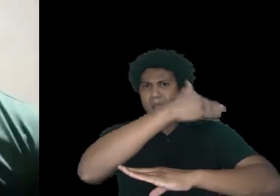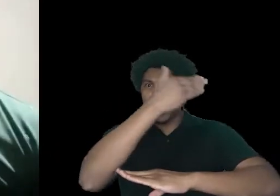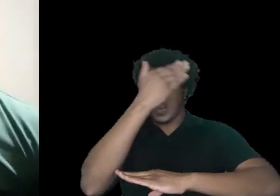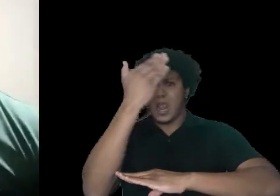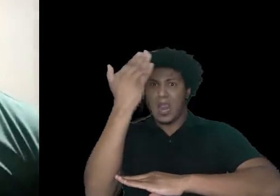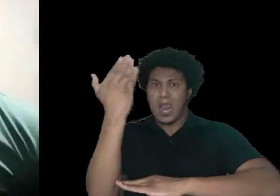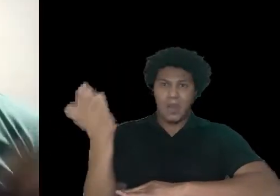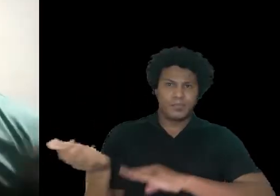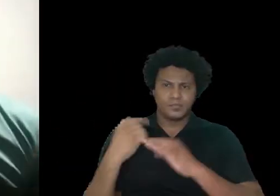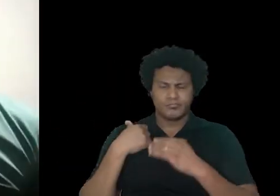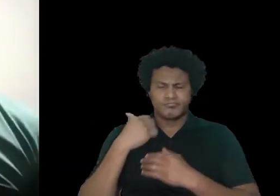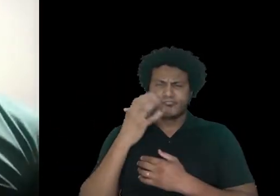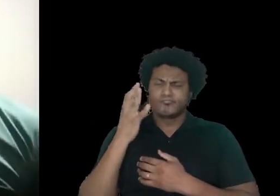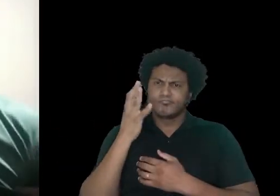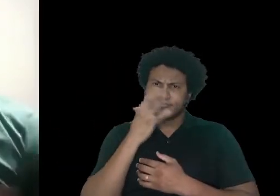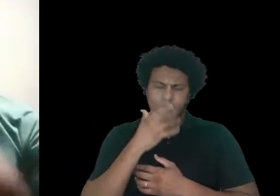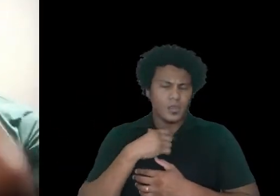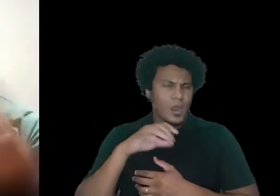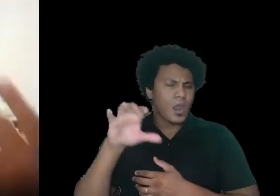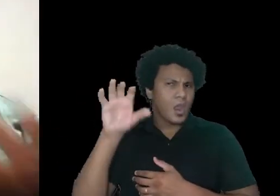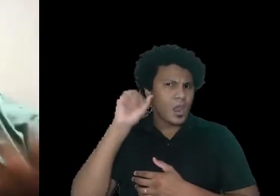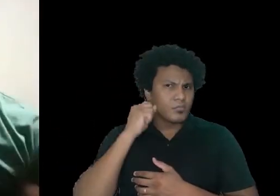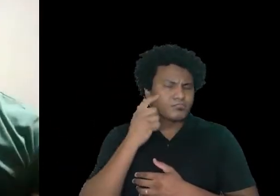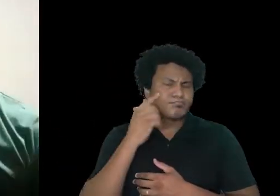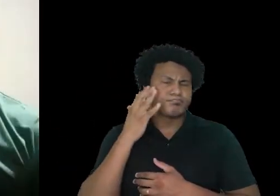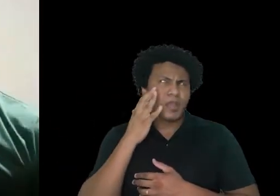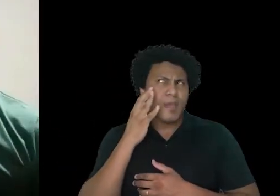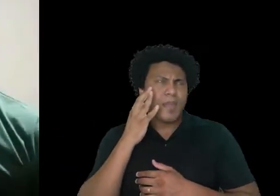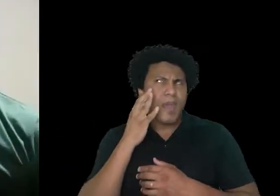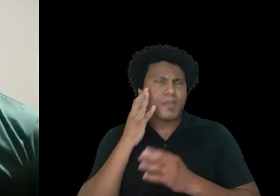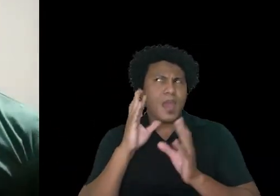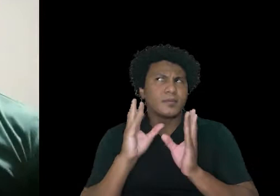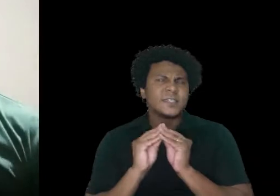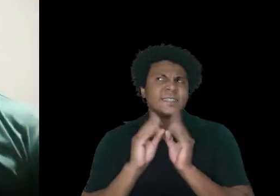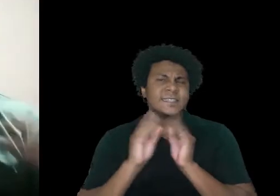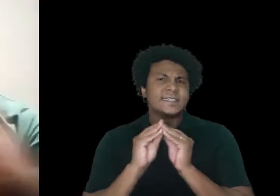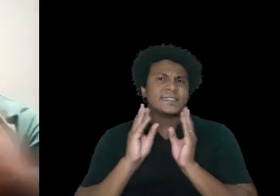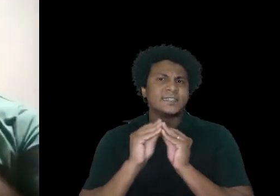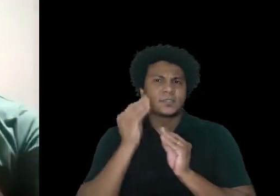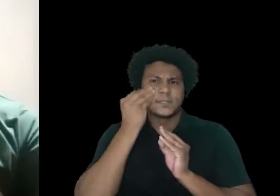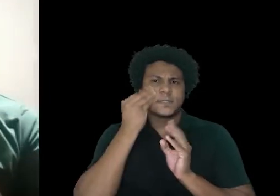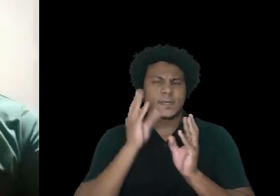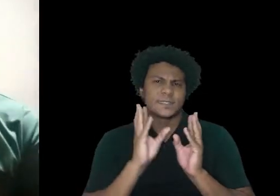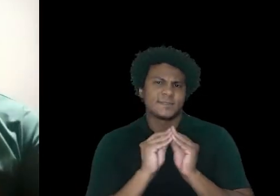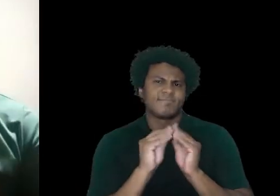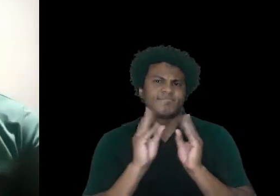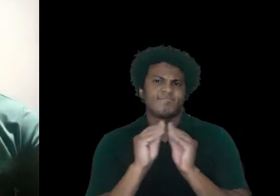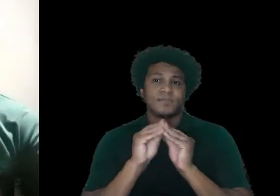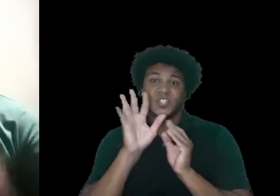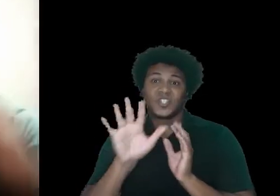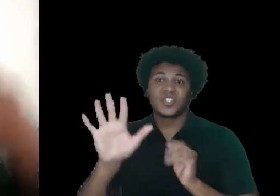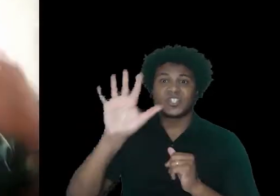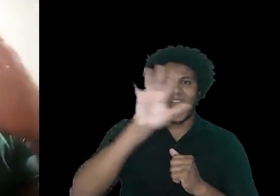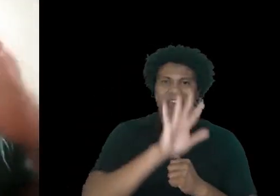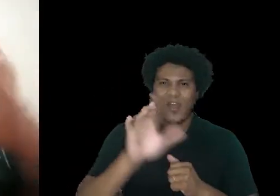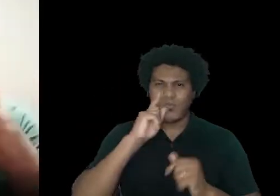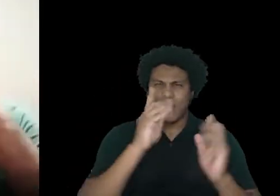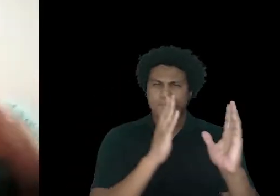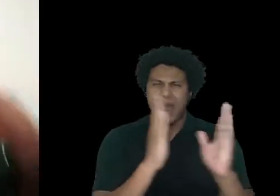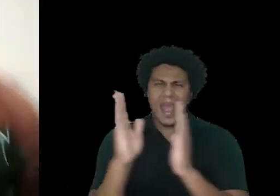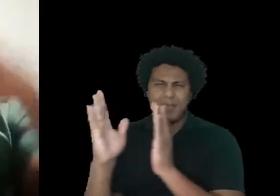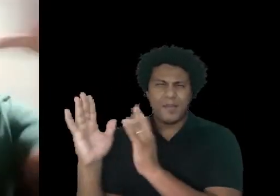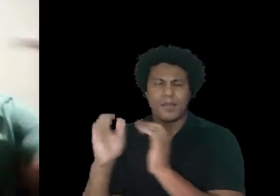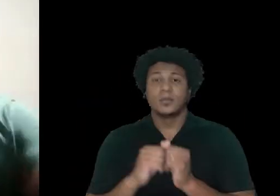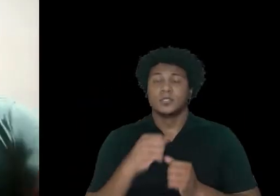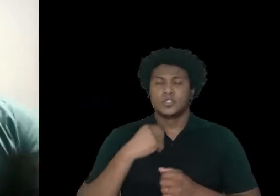inteiro, várias folhinhas, anotando cena por cena e tentando resumir o máximo possível